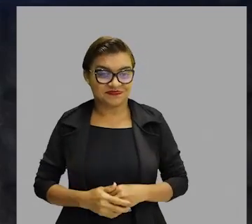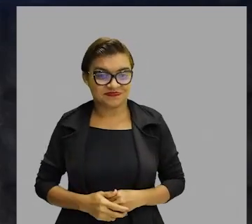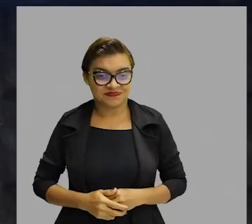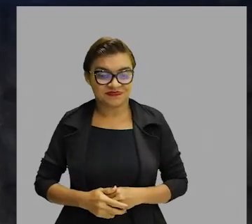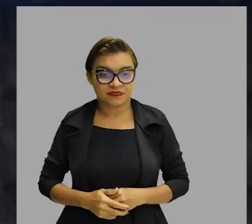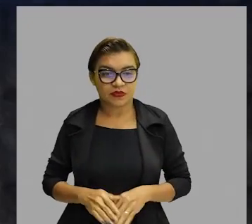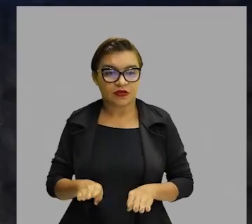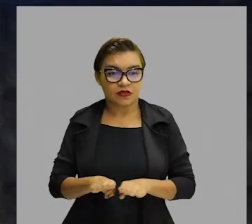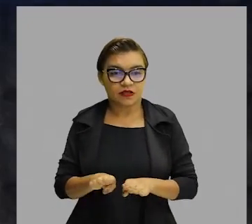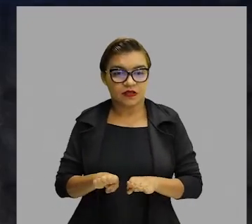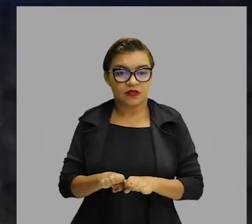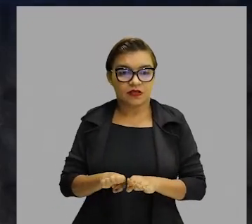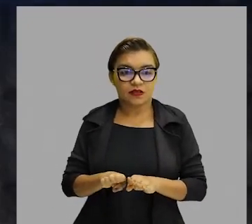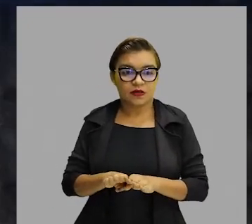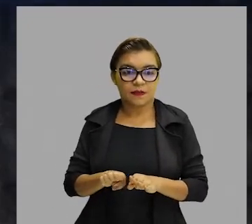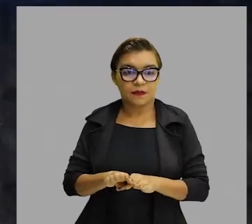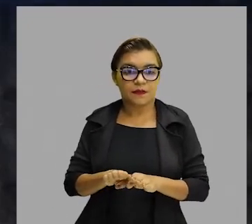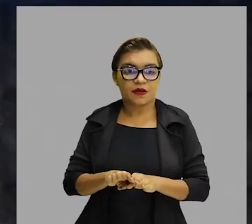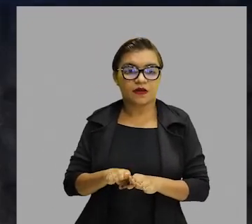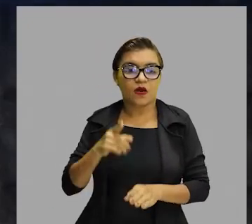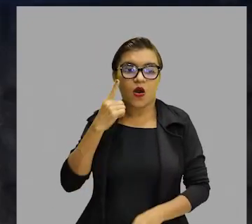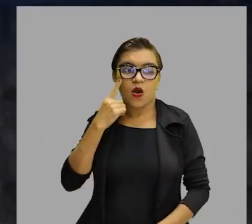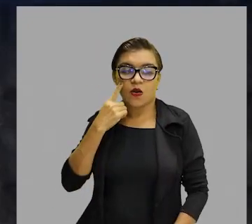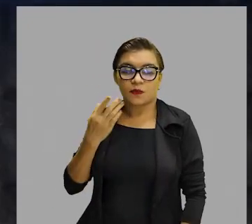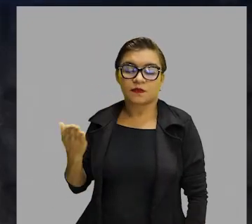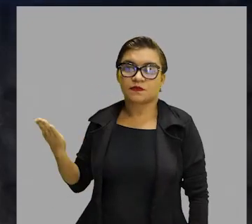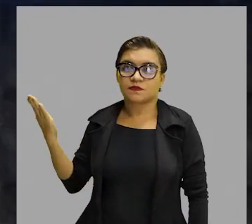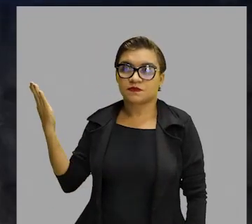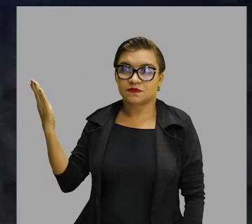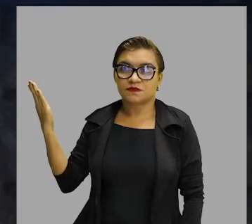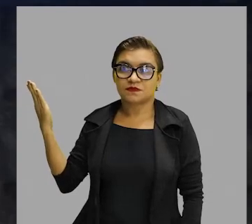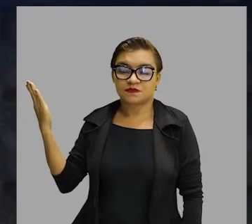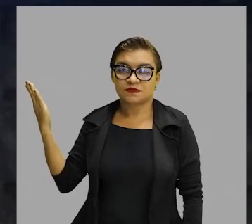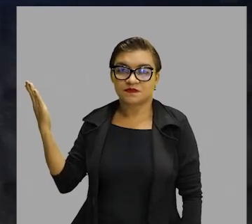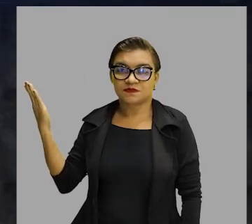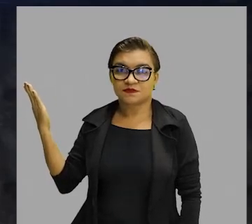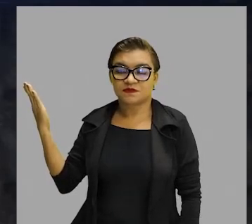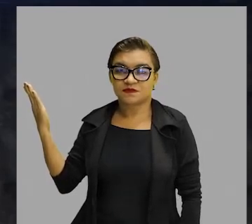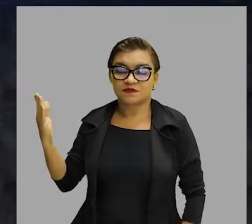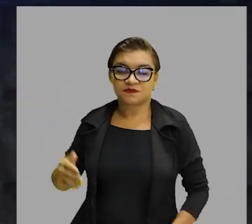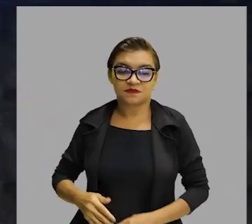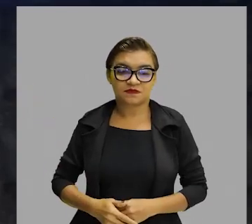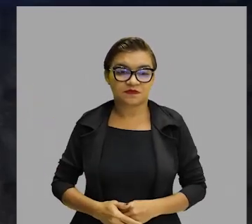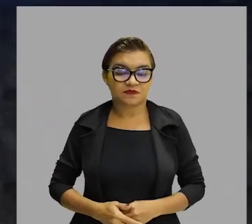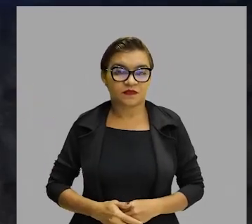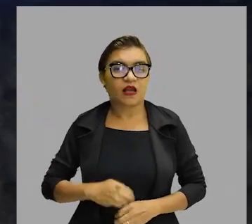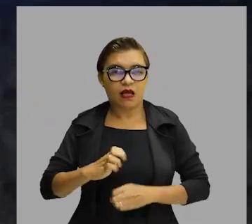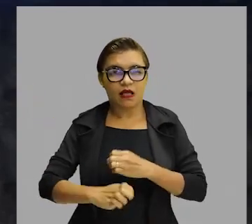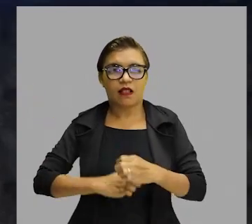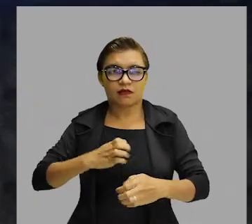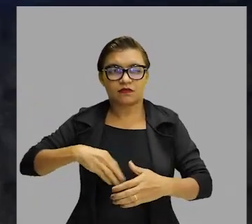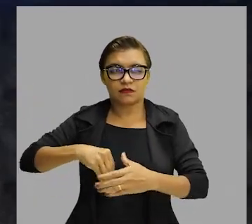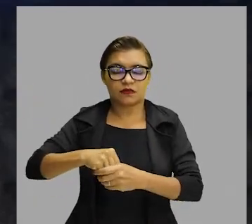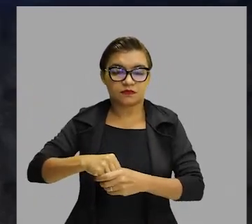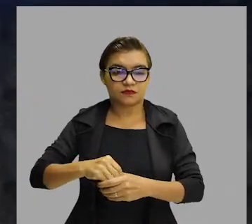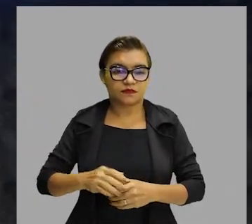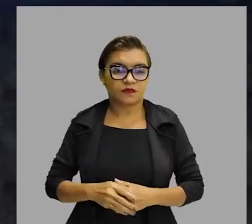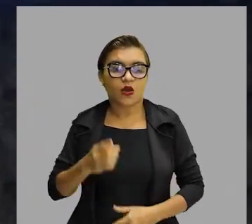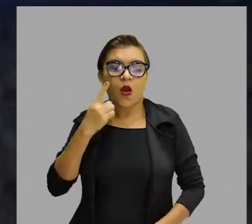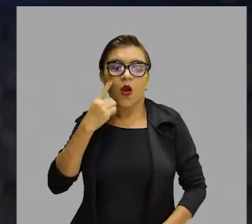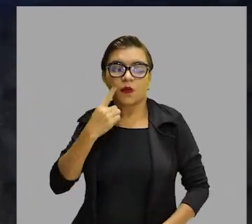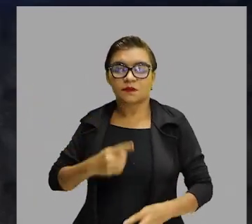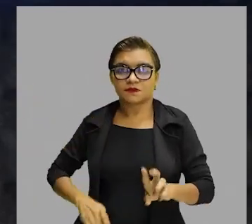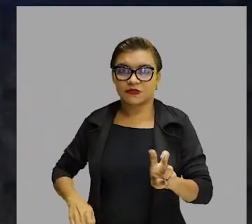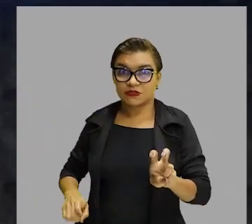Bandas de valência e de condução, ok? Entender o que são essas bandas e como elas funcionam. E a dopagem P